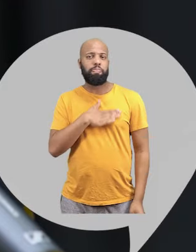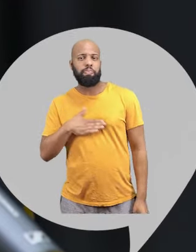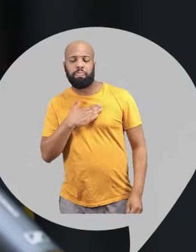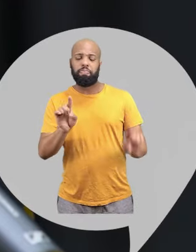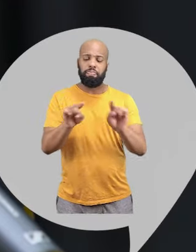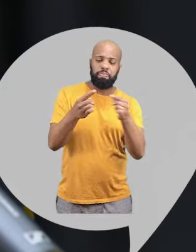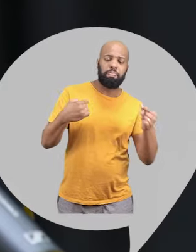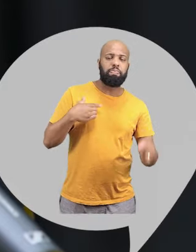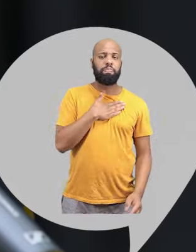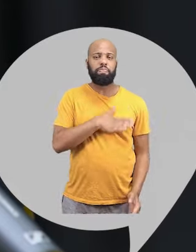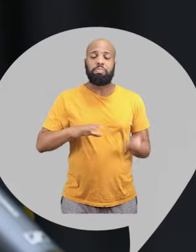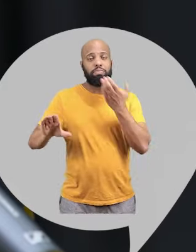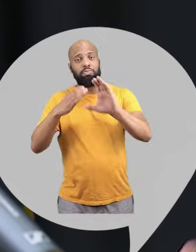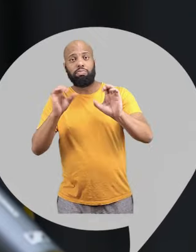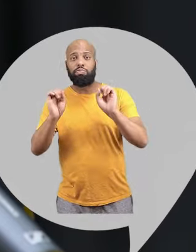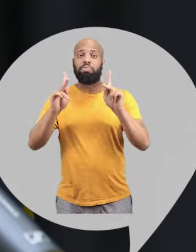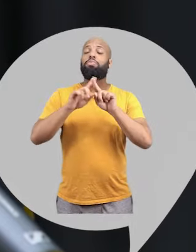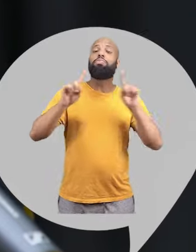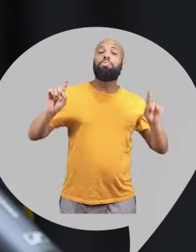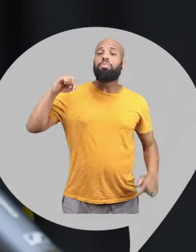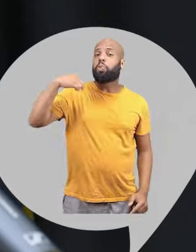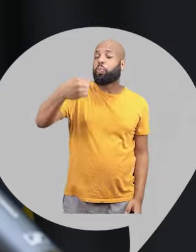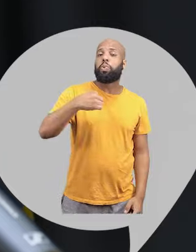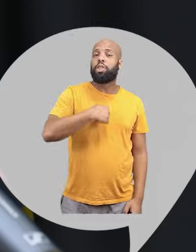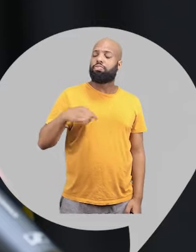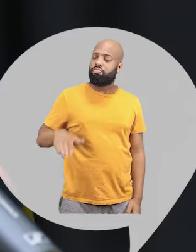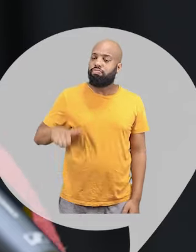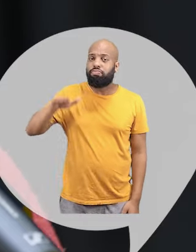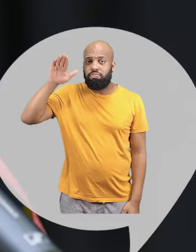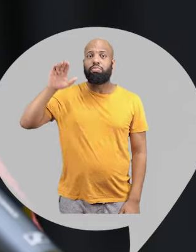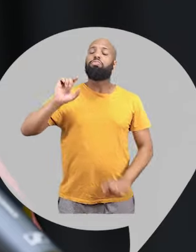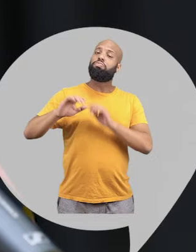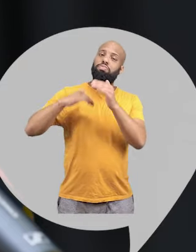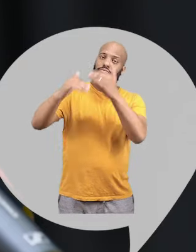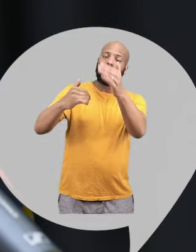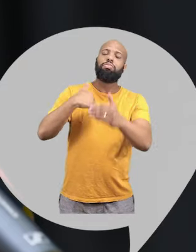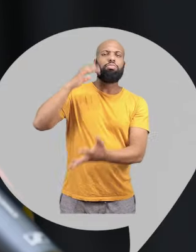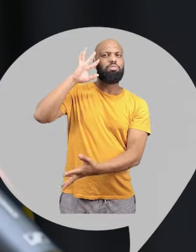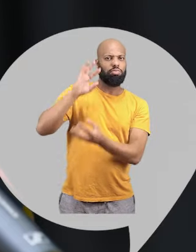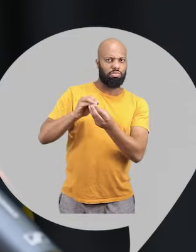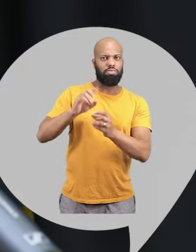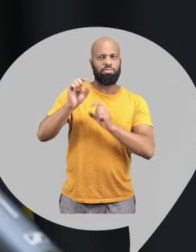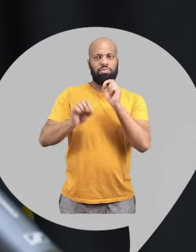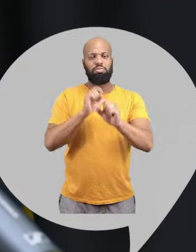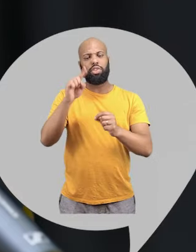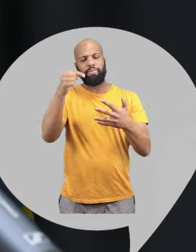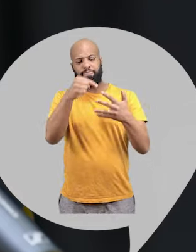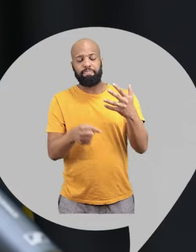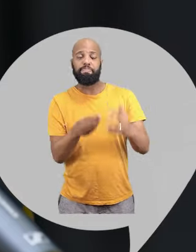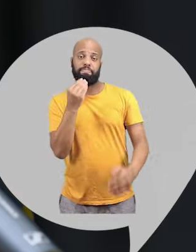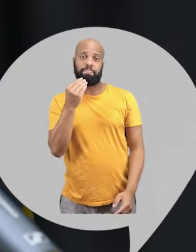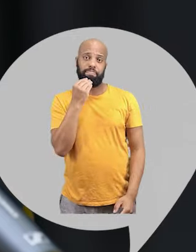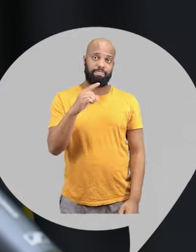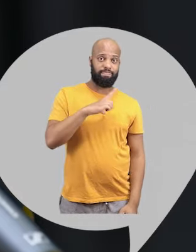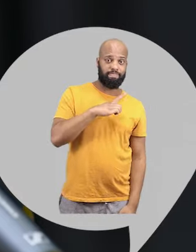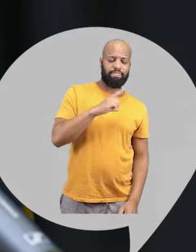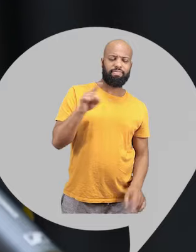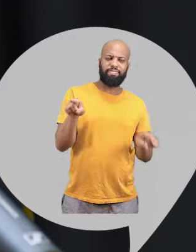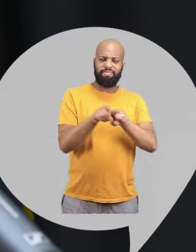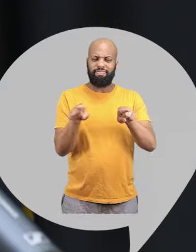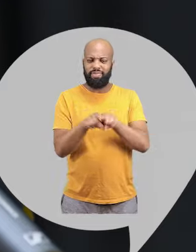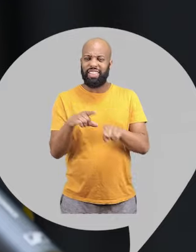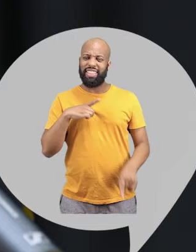eu gostava de música eu gostava de cantar só que daí depois eu fui crescendo assim e tal e eu fui entendendo quaisquer nas possibilidades